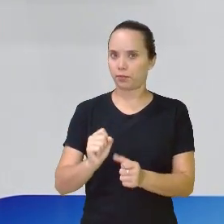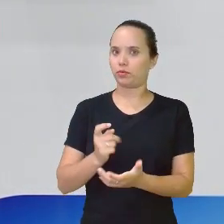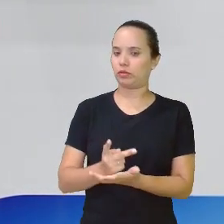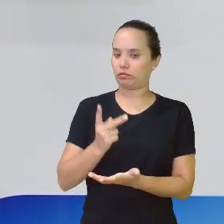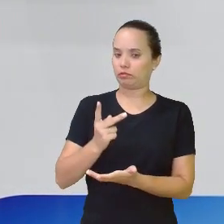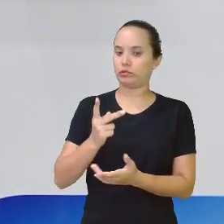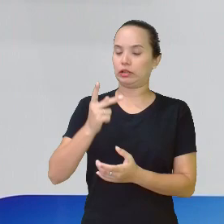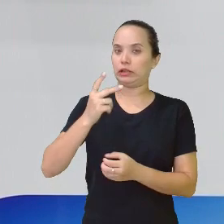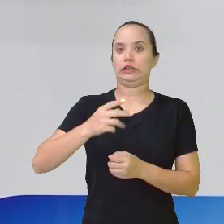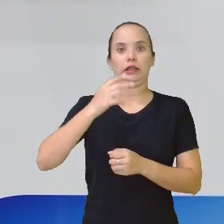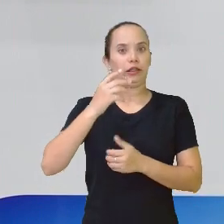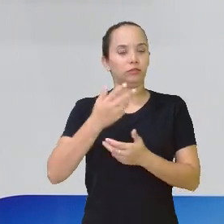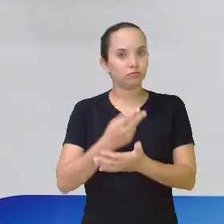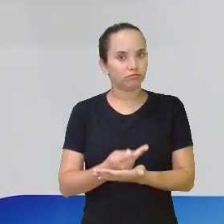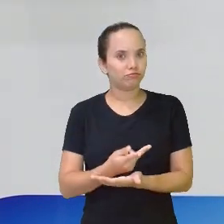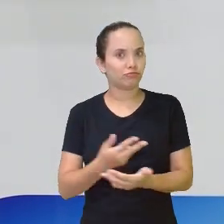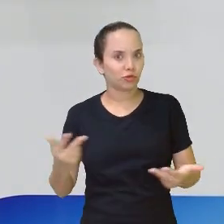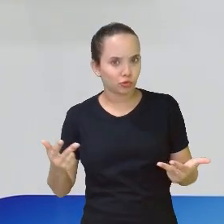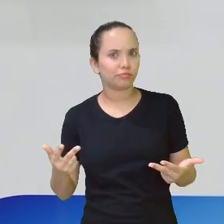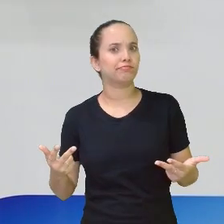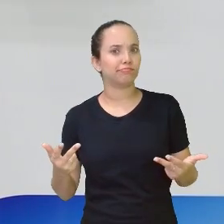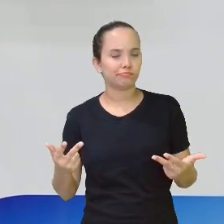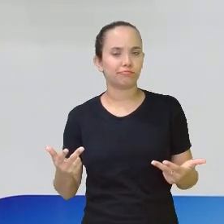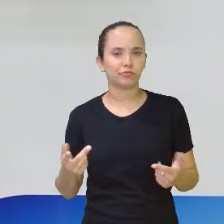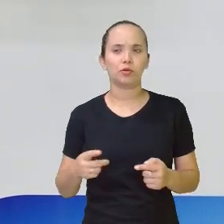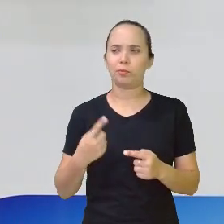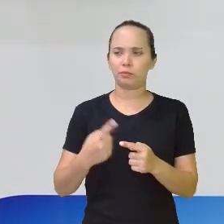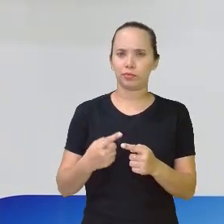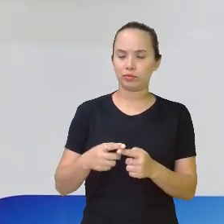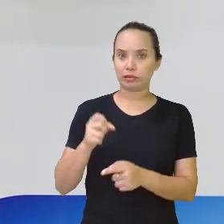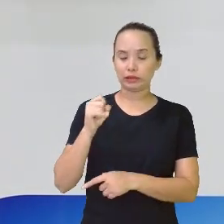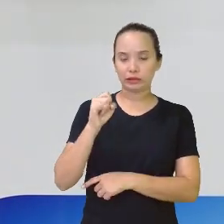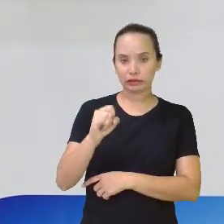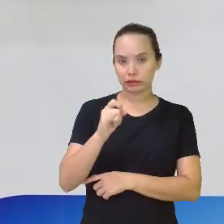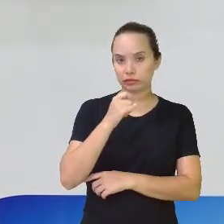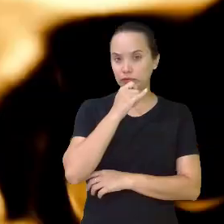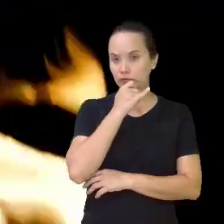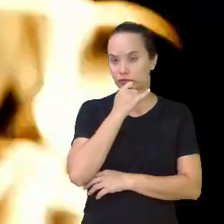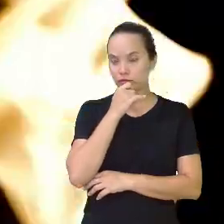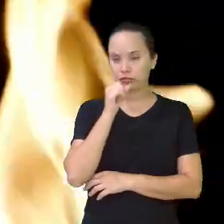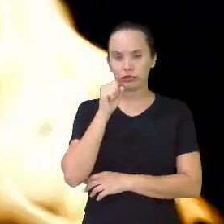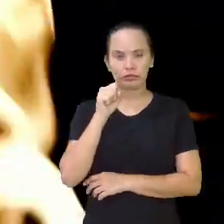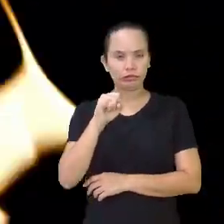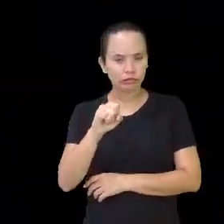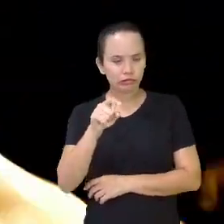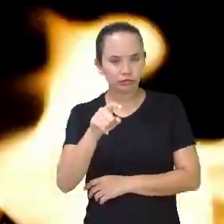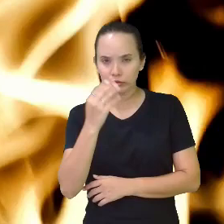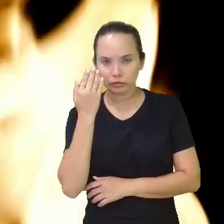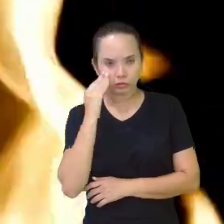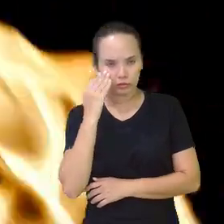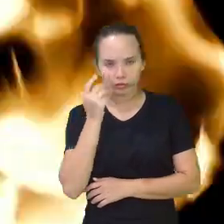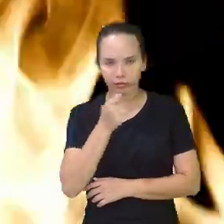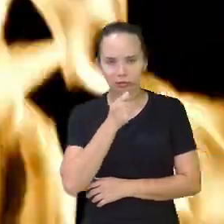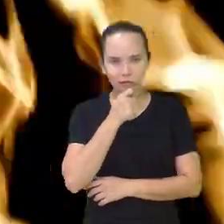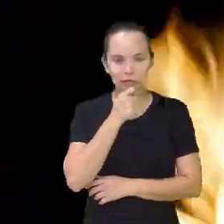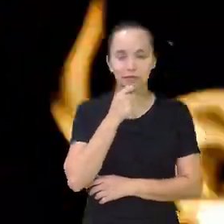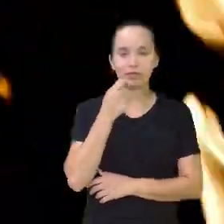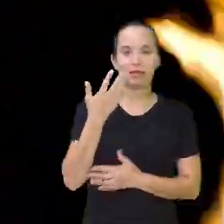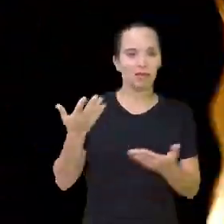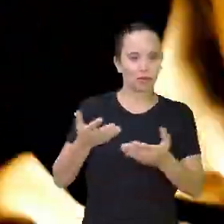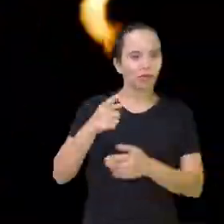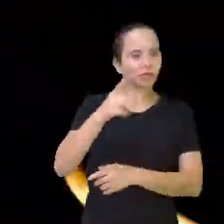de acidente. Exatamente. Porque se você não conseguiu identificar, ainda vai conseguir identificar agora, que